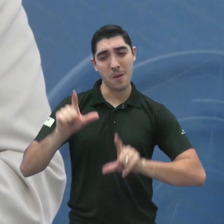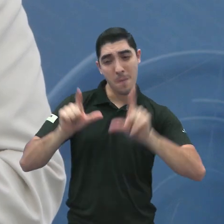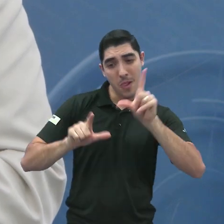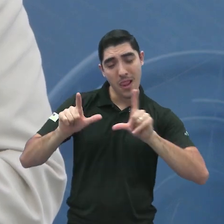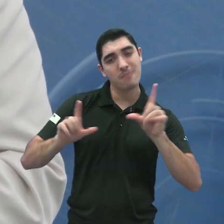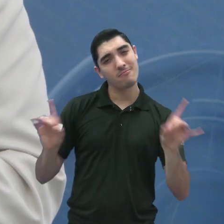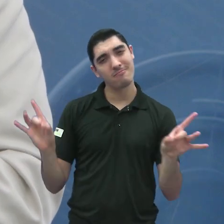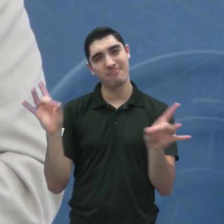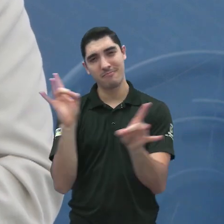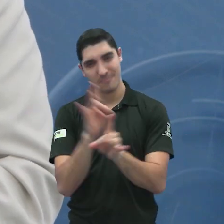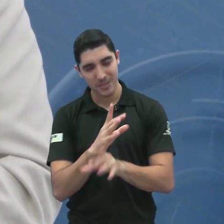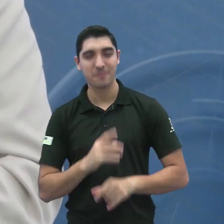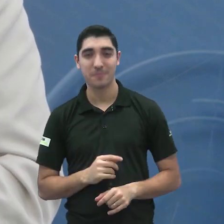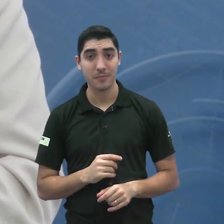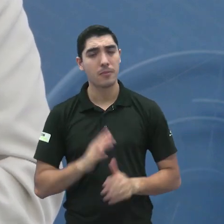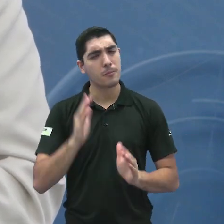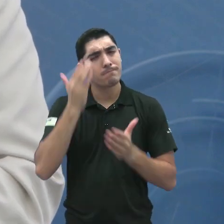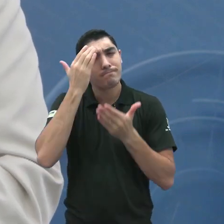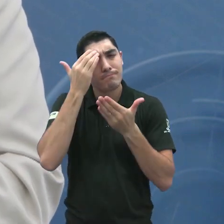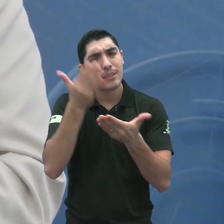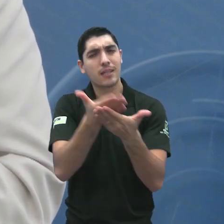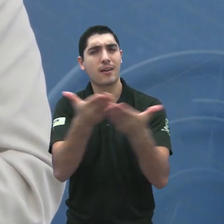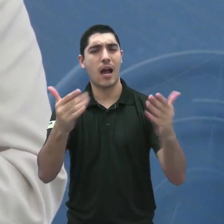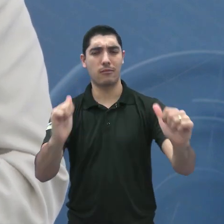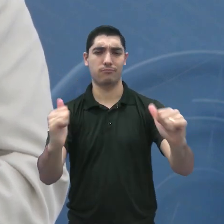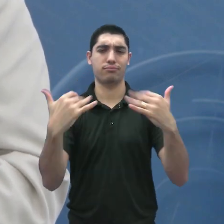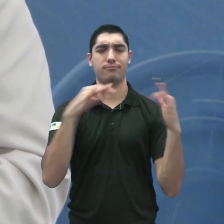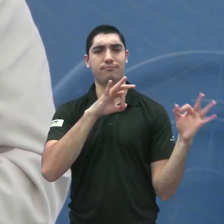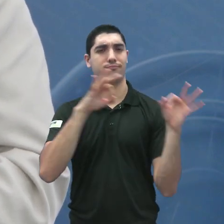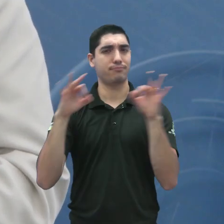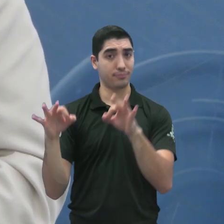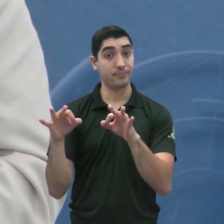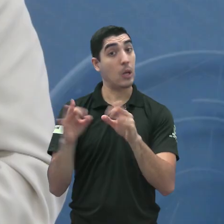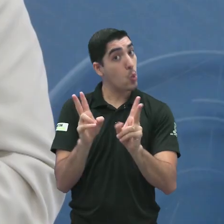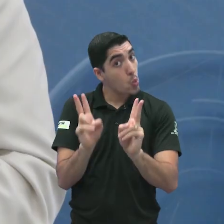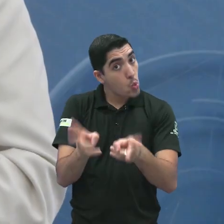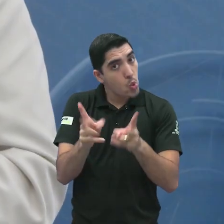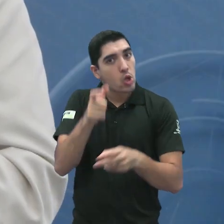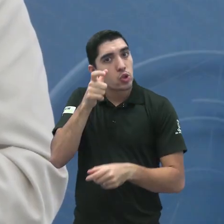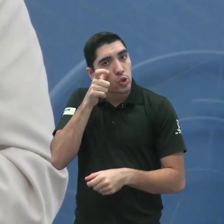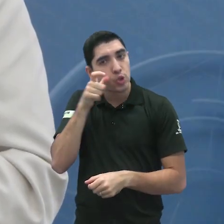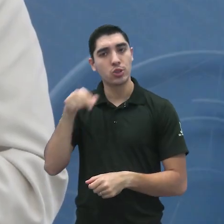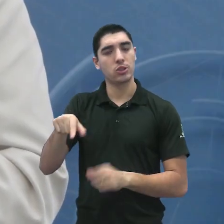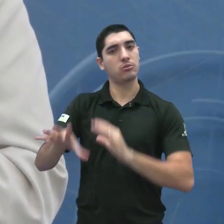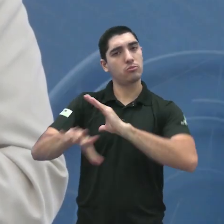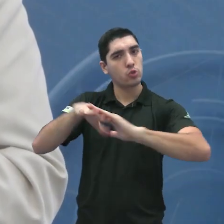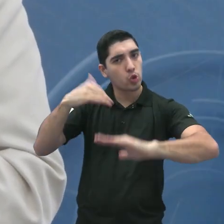Cidade vai ficando por aqui. Obrigado pela sua companhia. Nos acompanhe pelo